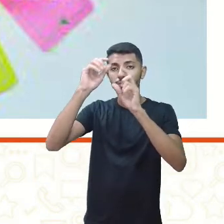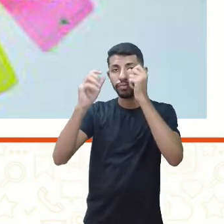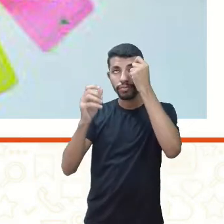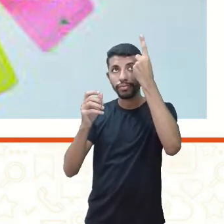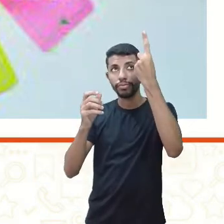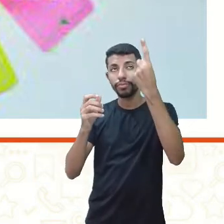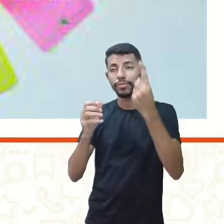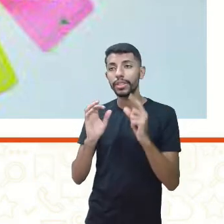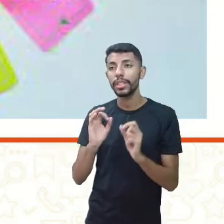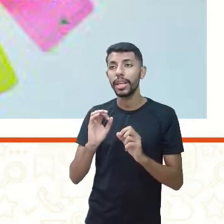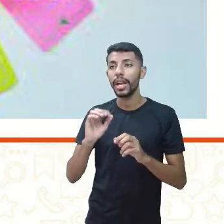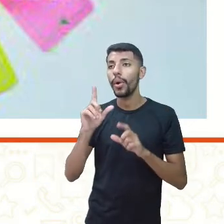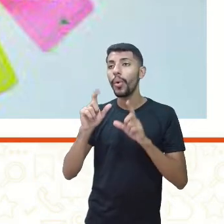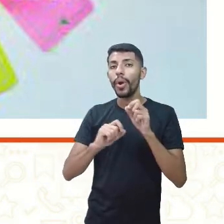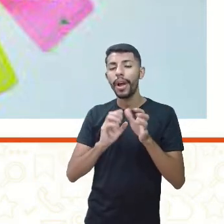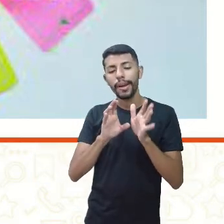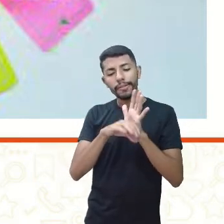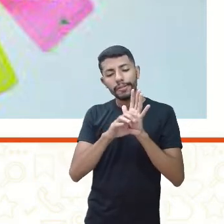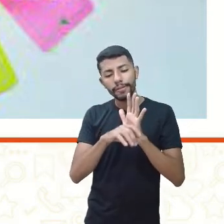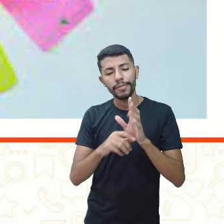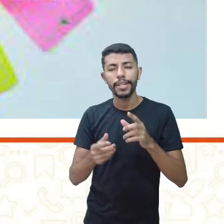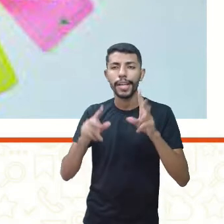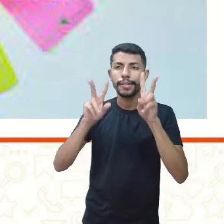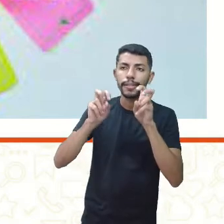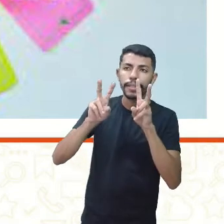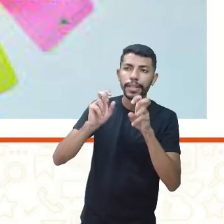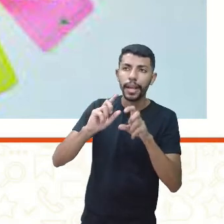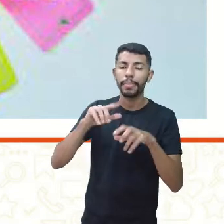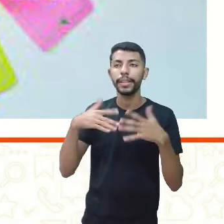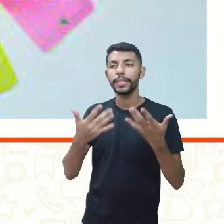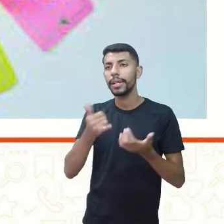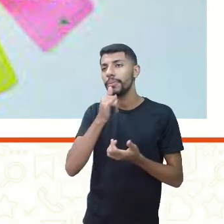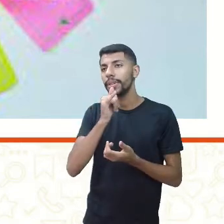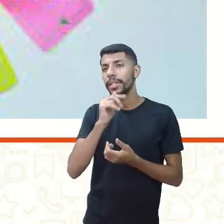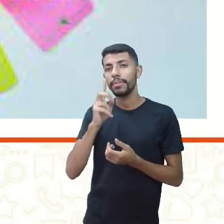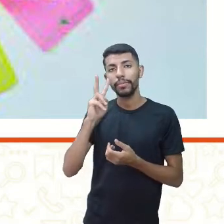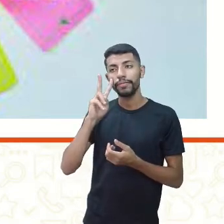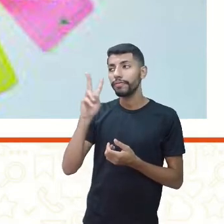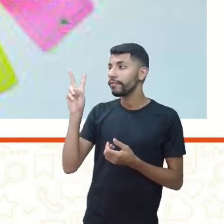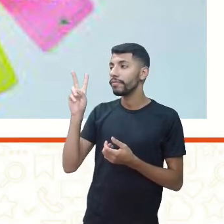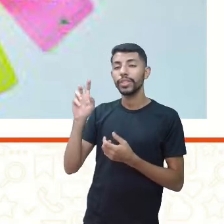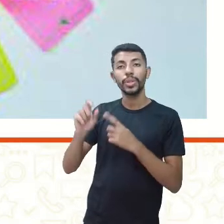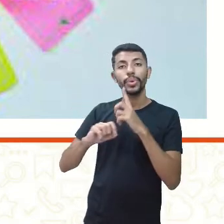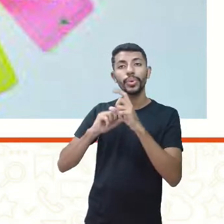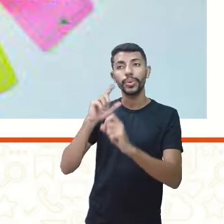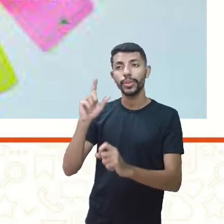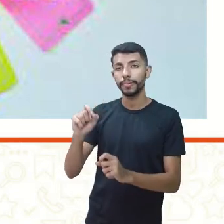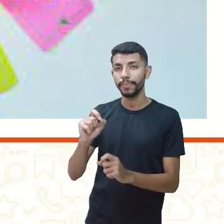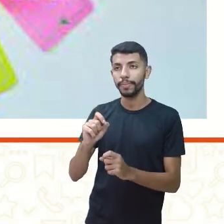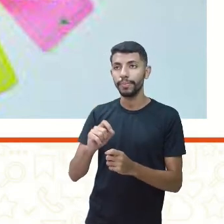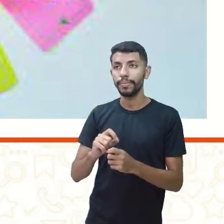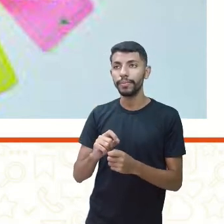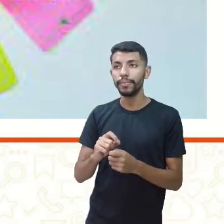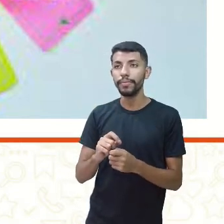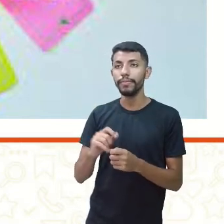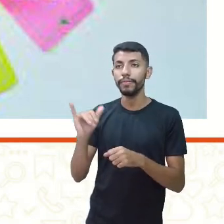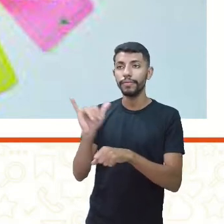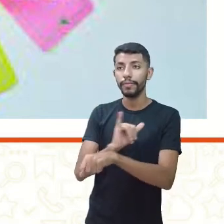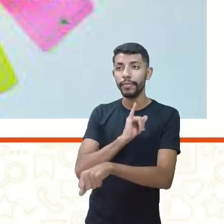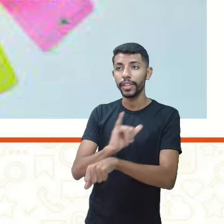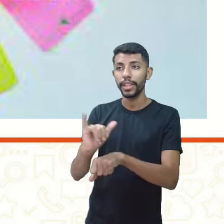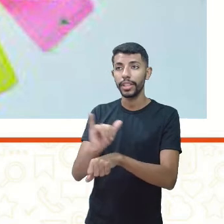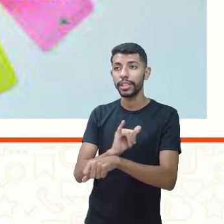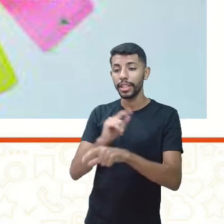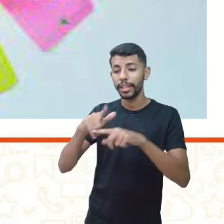conceito, de uma temática. Então, a gente está vendo aí que a estratégia,